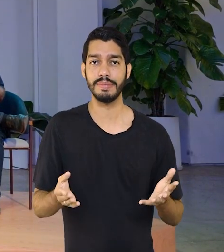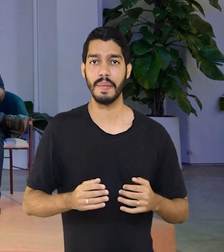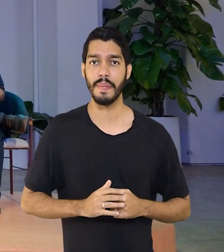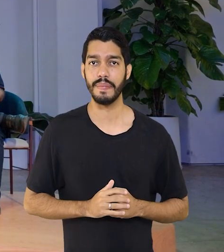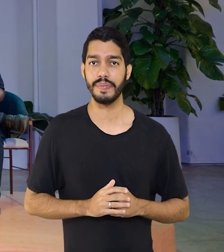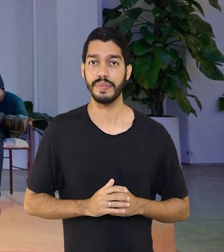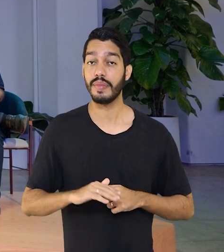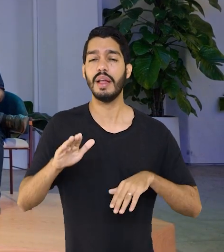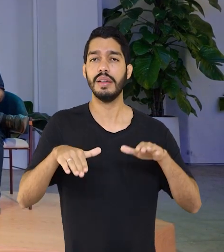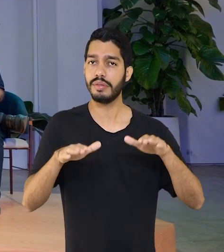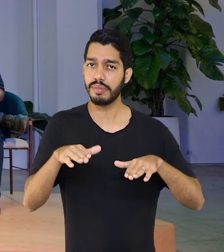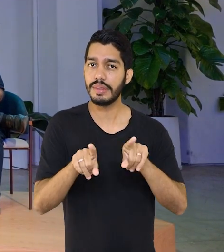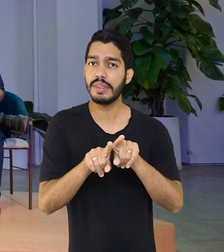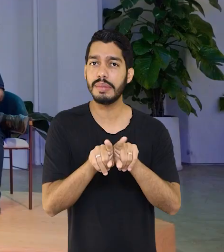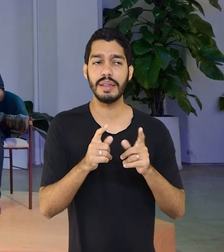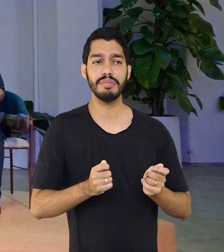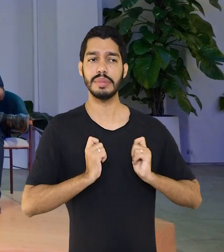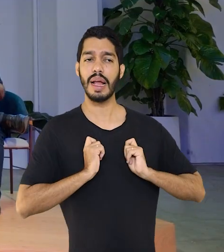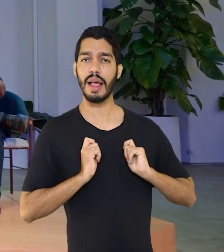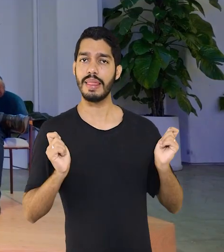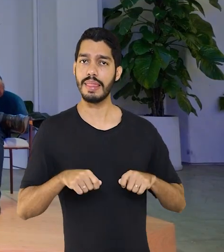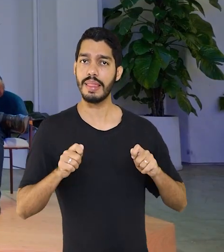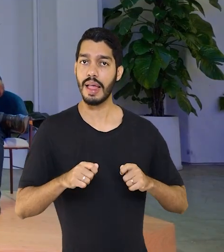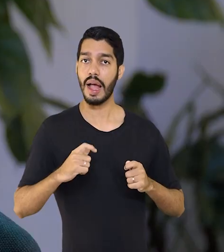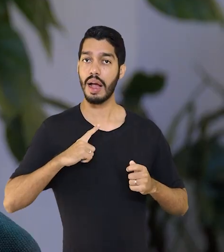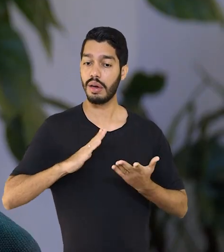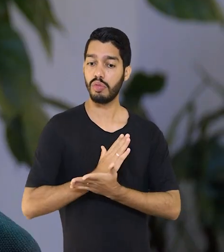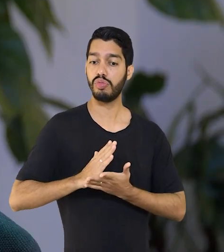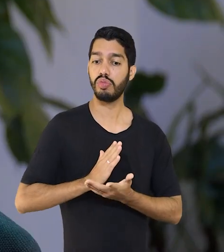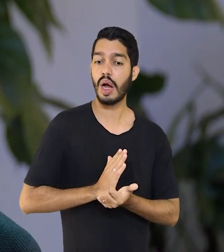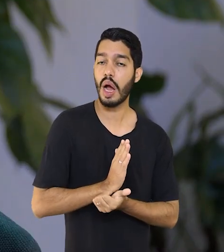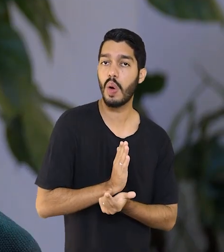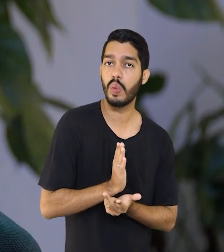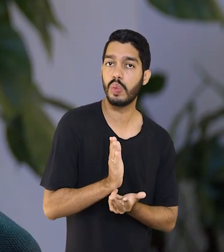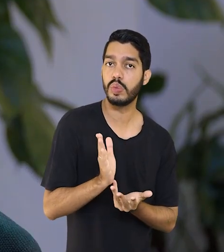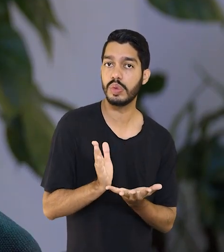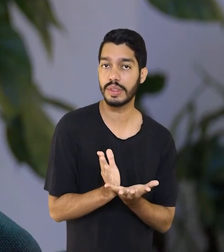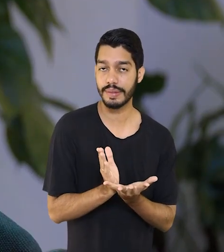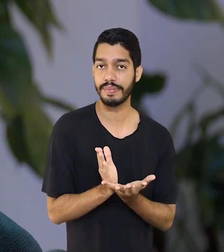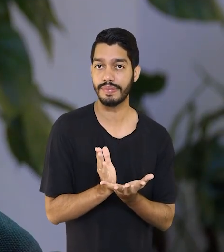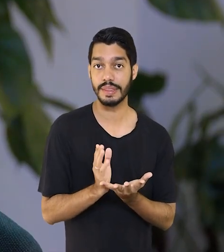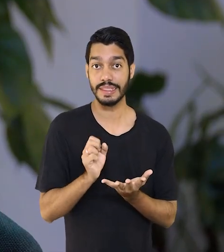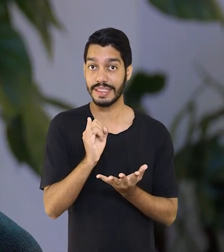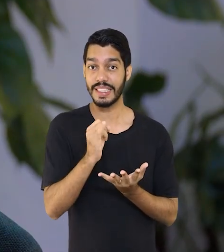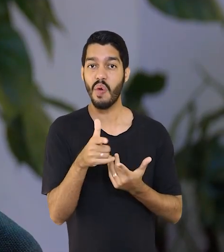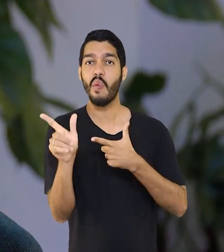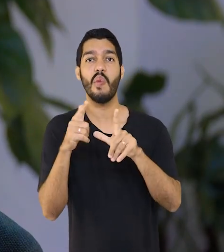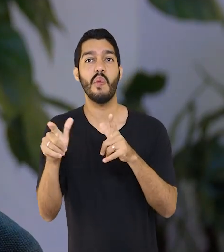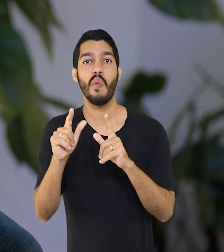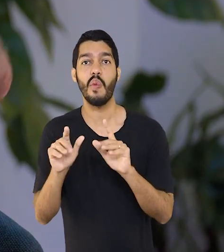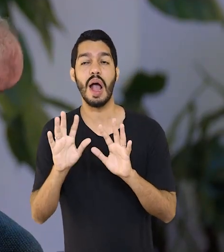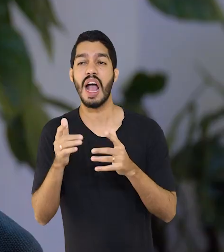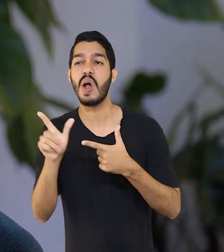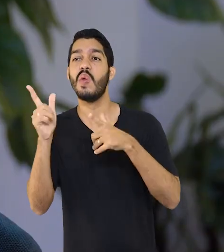vezes até se permitindo certas coisas que um excesso de prurido tornaria difícil para a